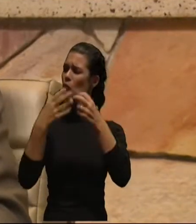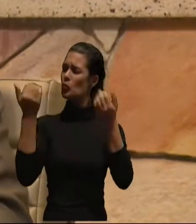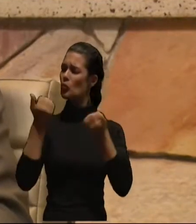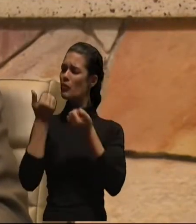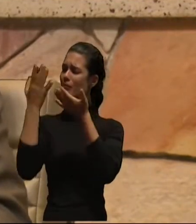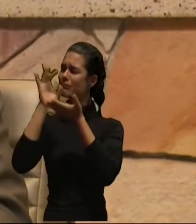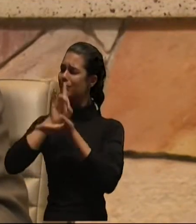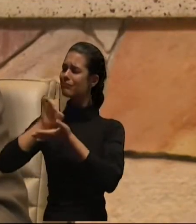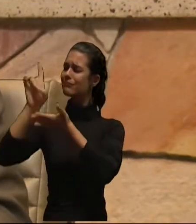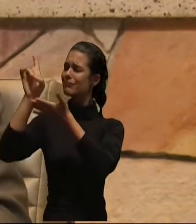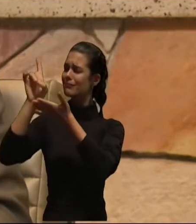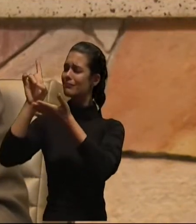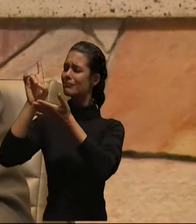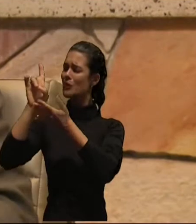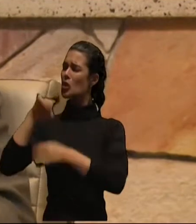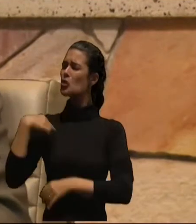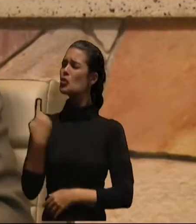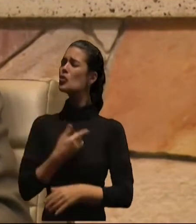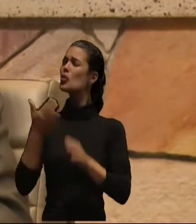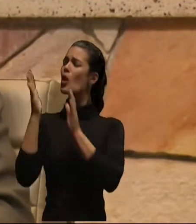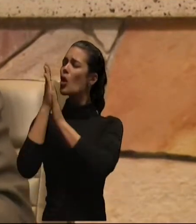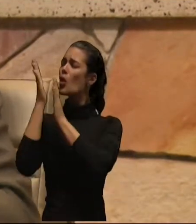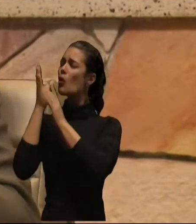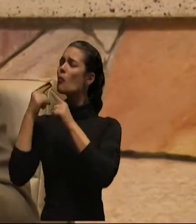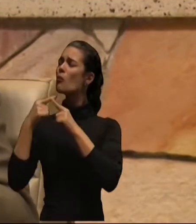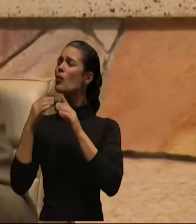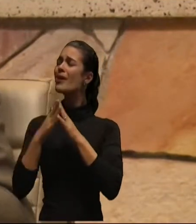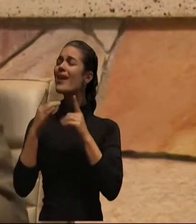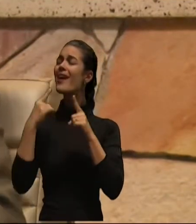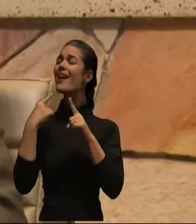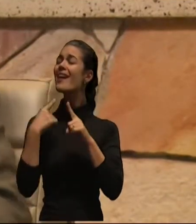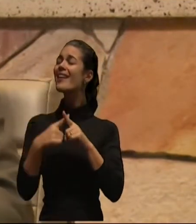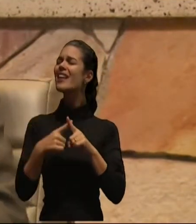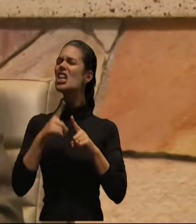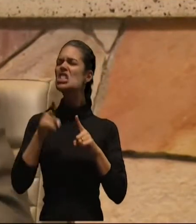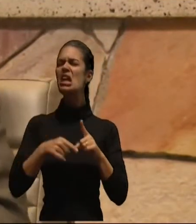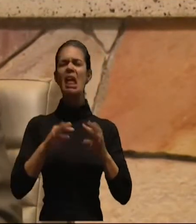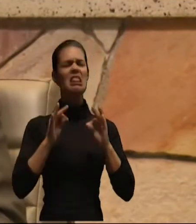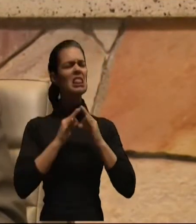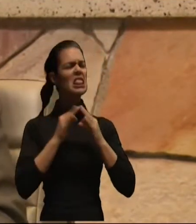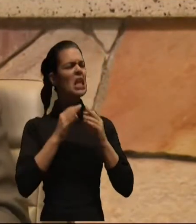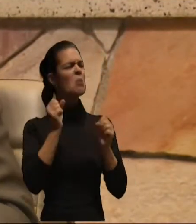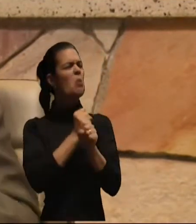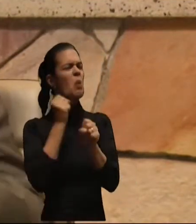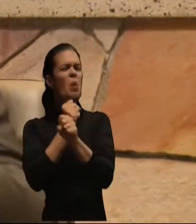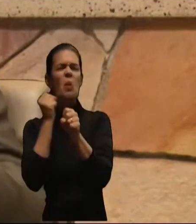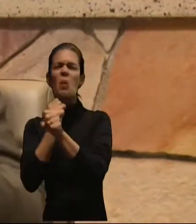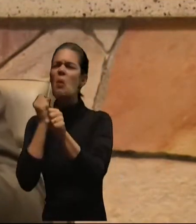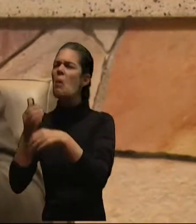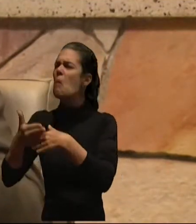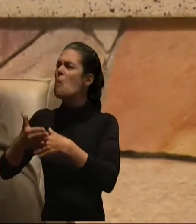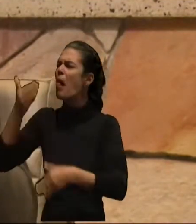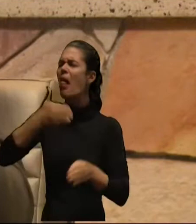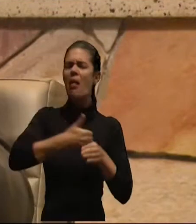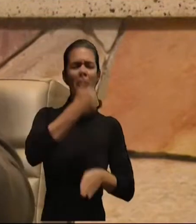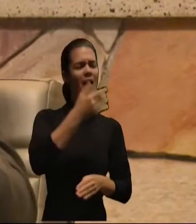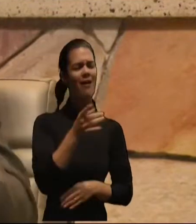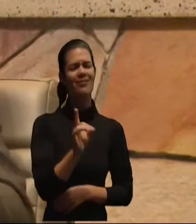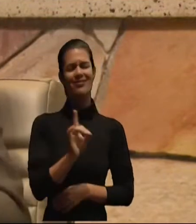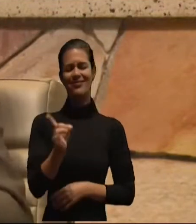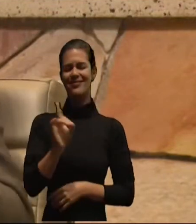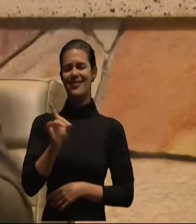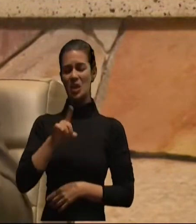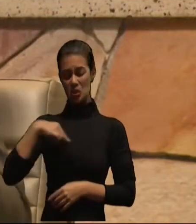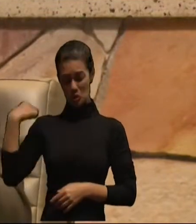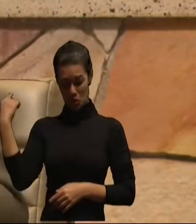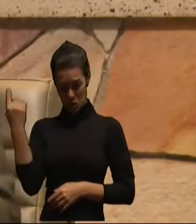nós te louvamos, Senhor, porque a igreja do Senhor não é o templo em que nós te cultuamos, nós somos o templo do